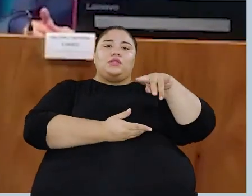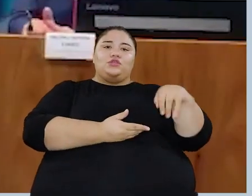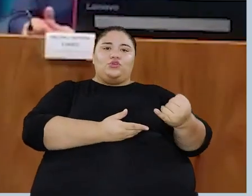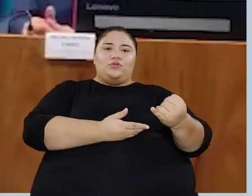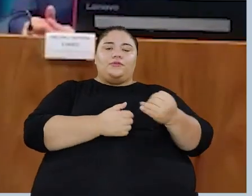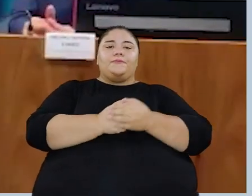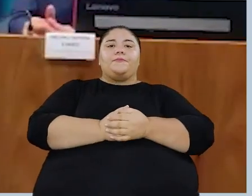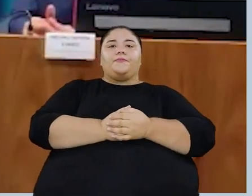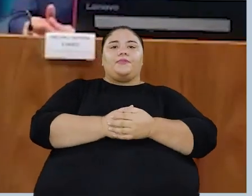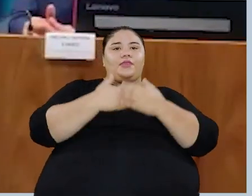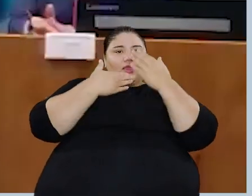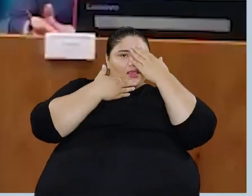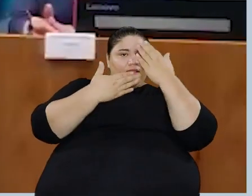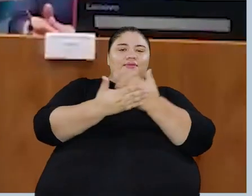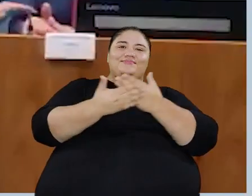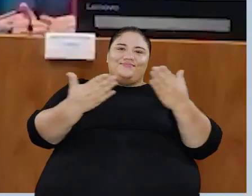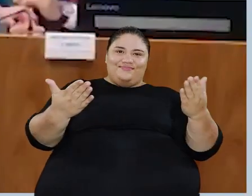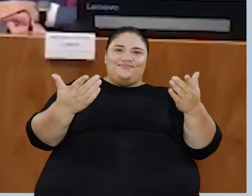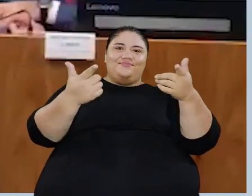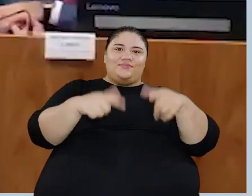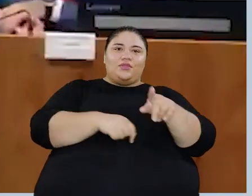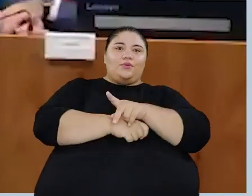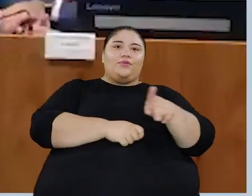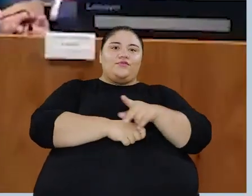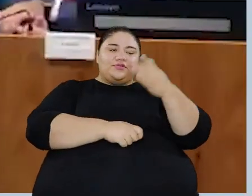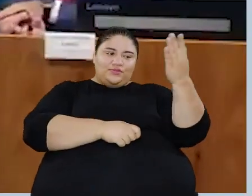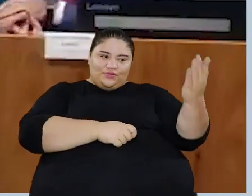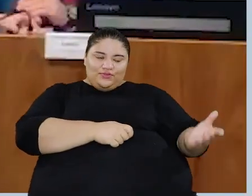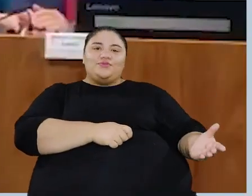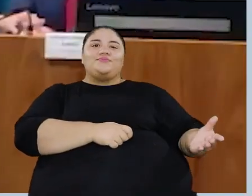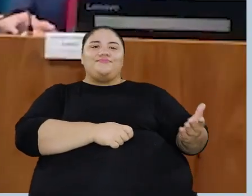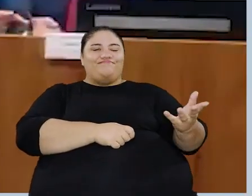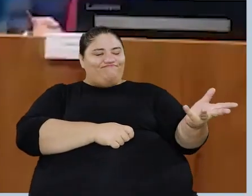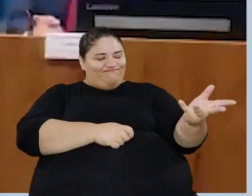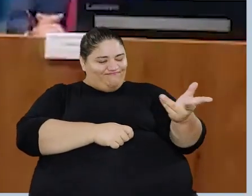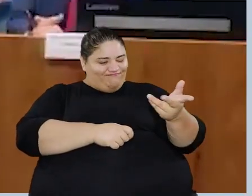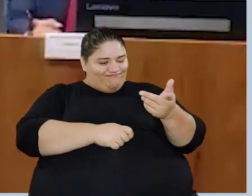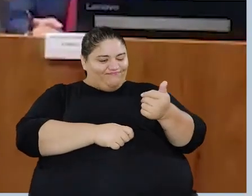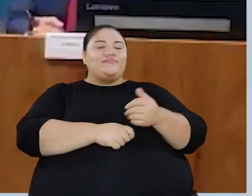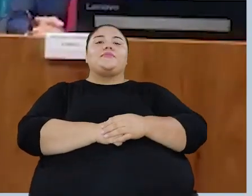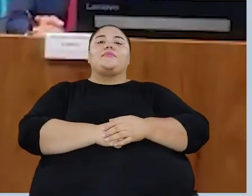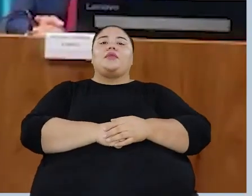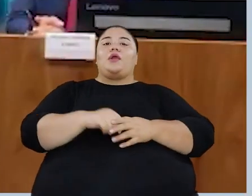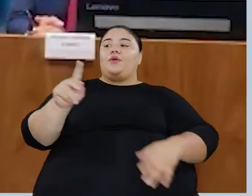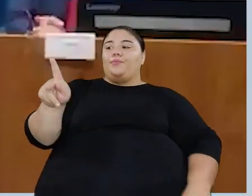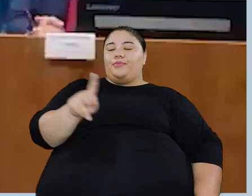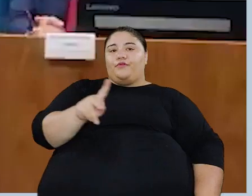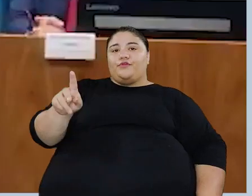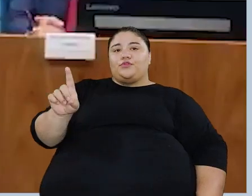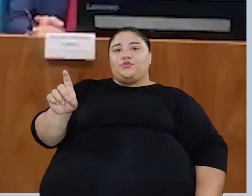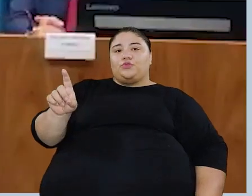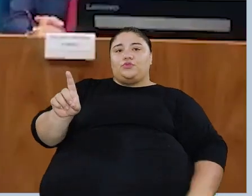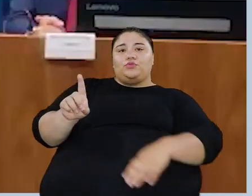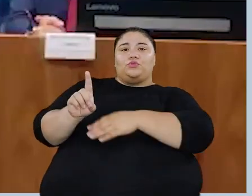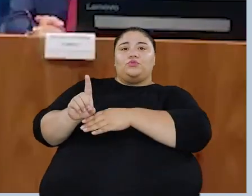do CNJ. E então, agradecendo muitíssimo ao professor Heleno, querido professor, ao